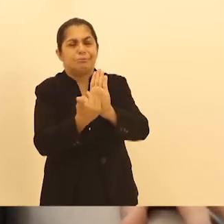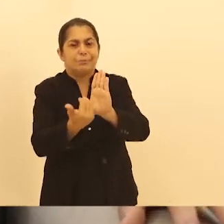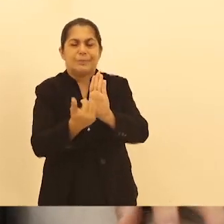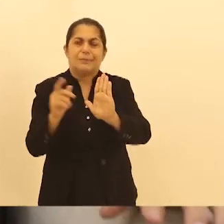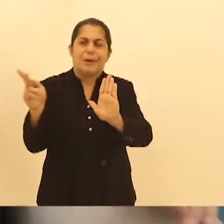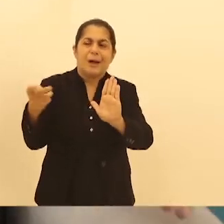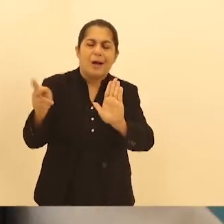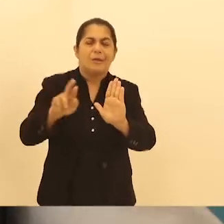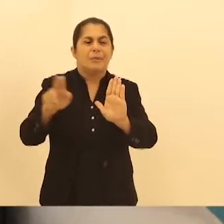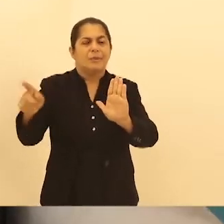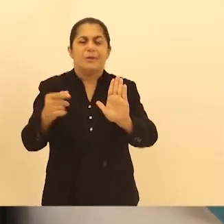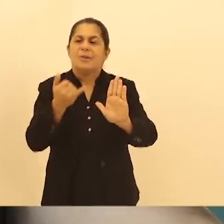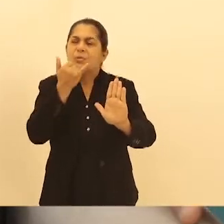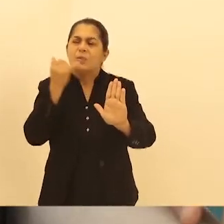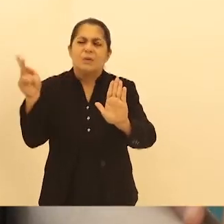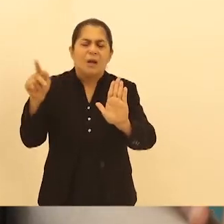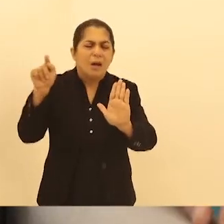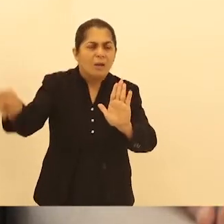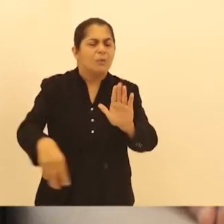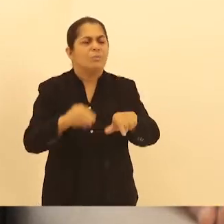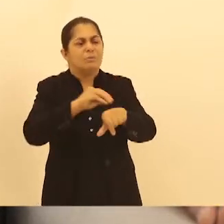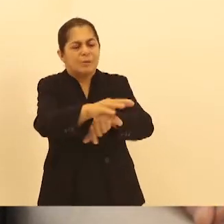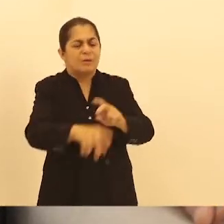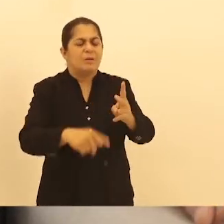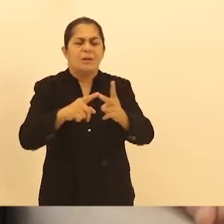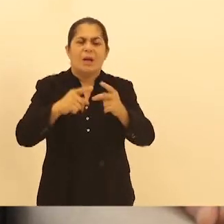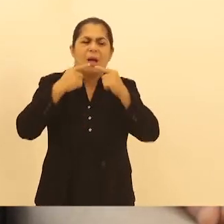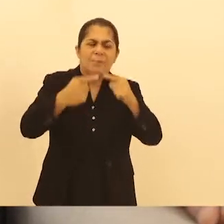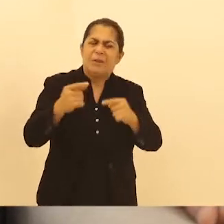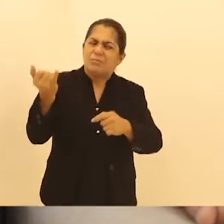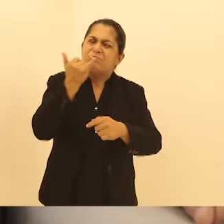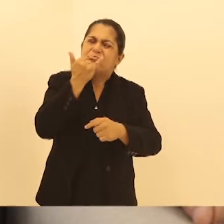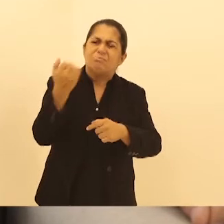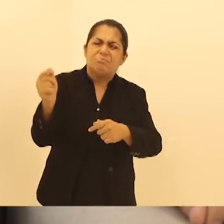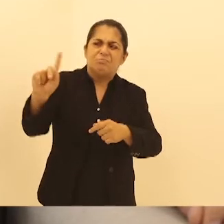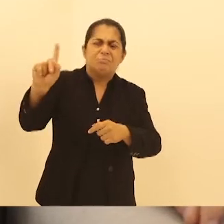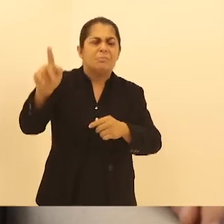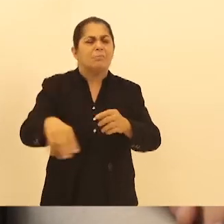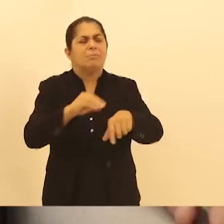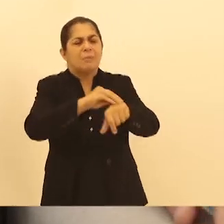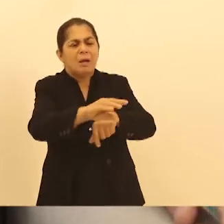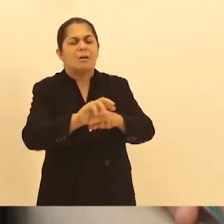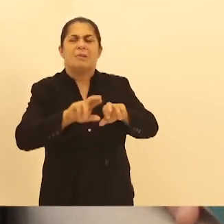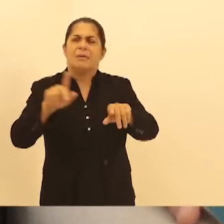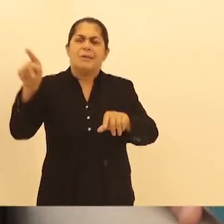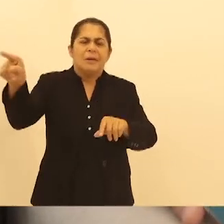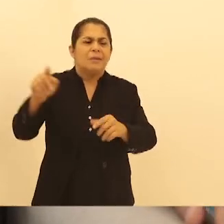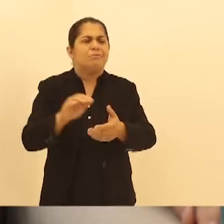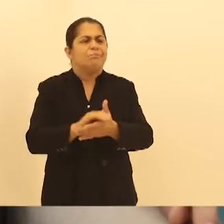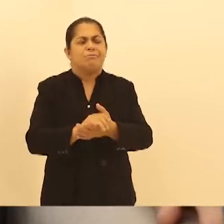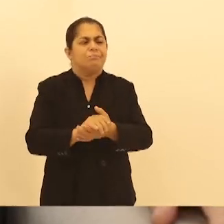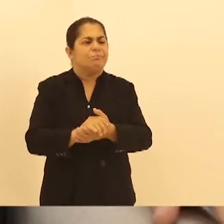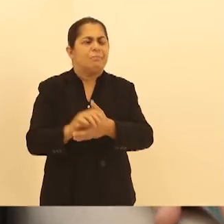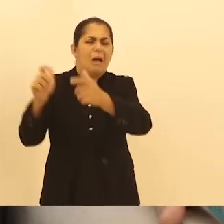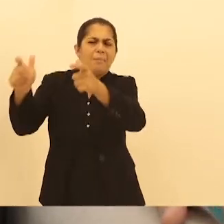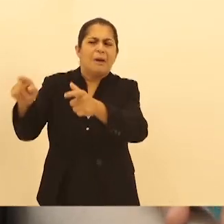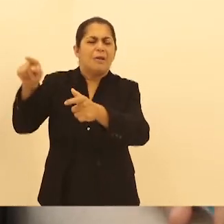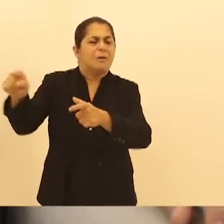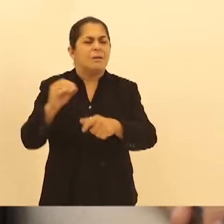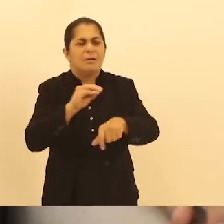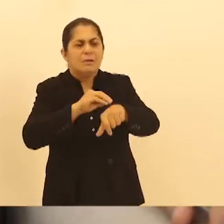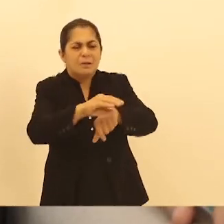seja uma denúncia seja na reclamação seja uma